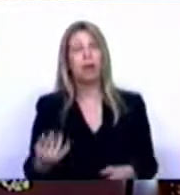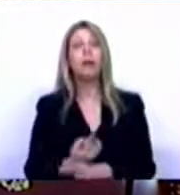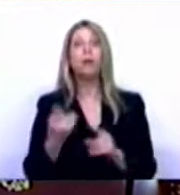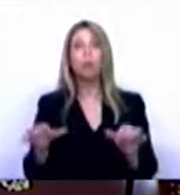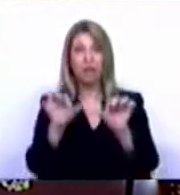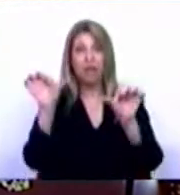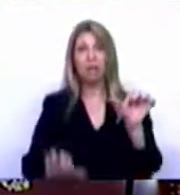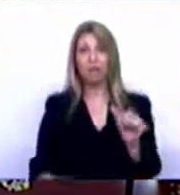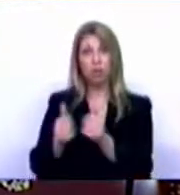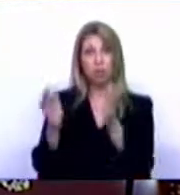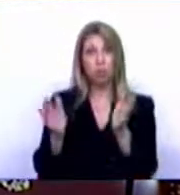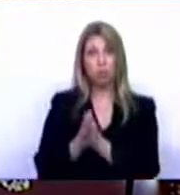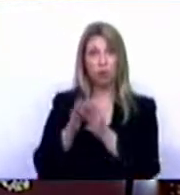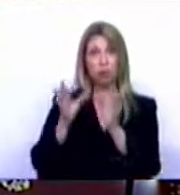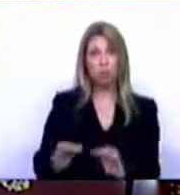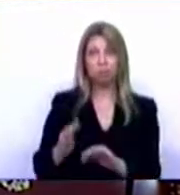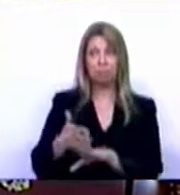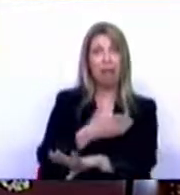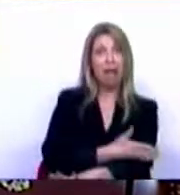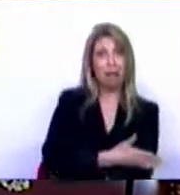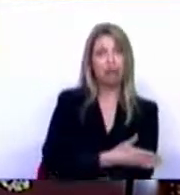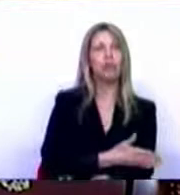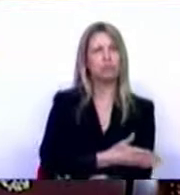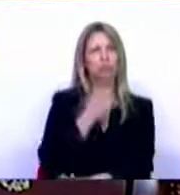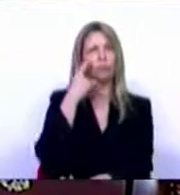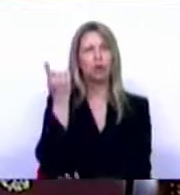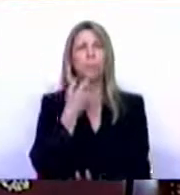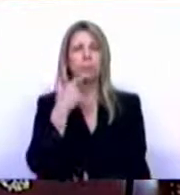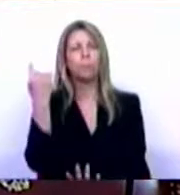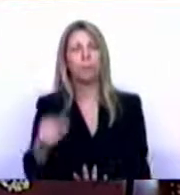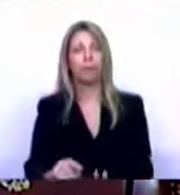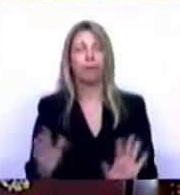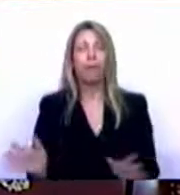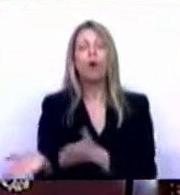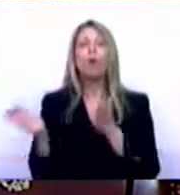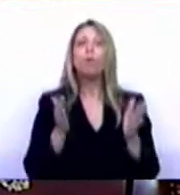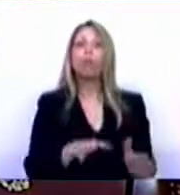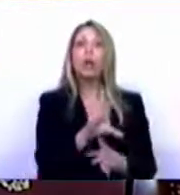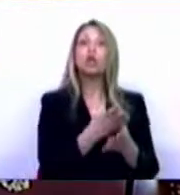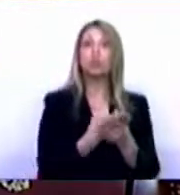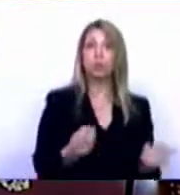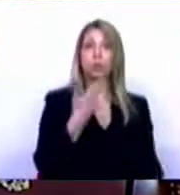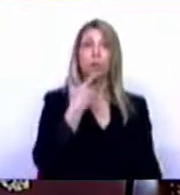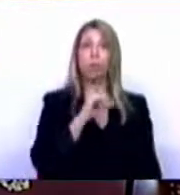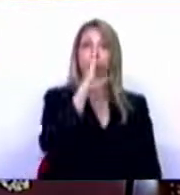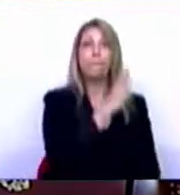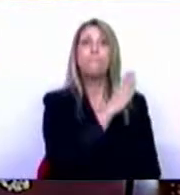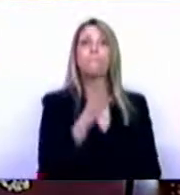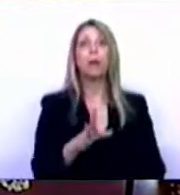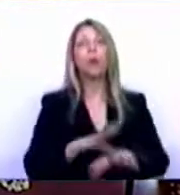intervenções que me antecederam. Por um lado, a solução não pode ser executada por